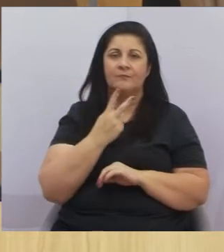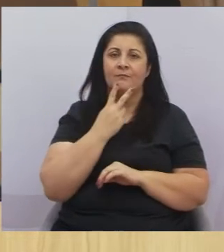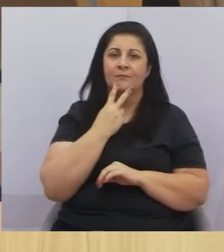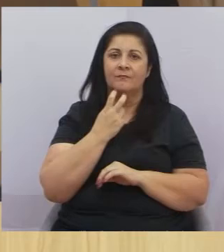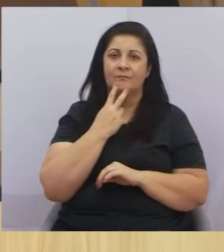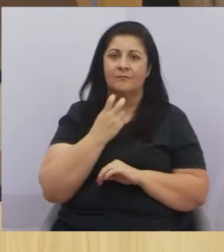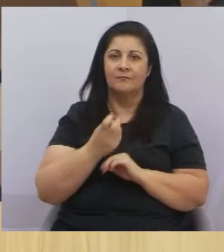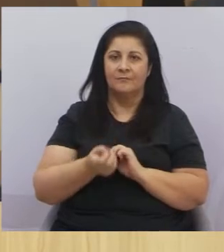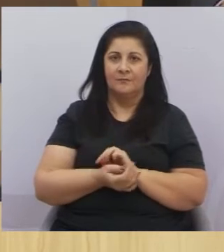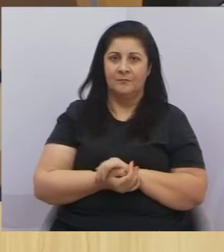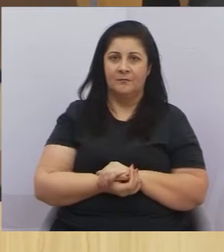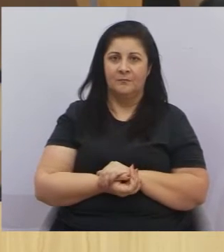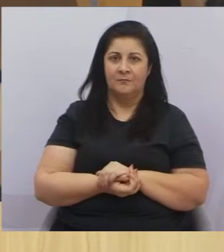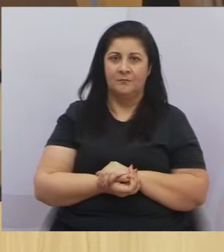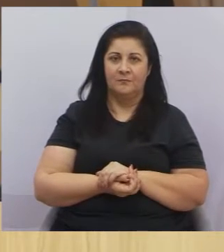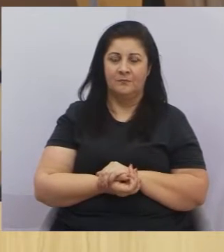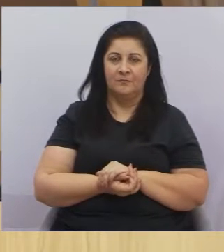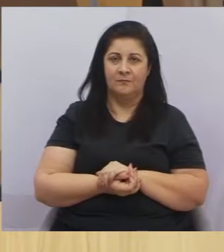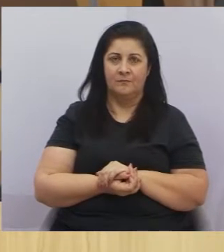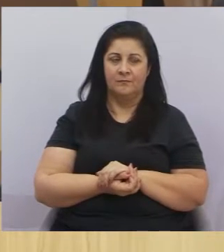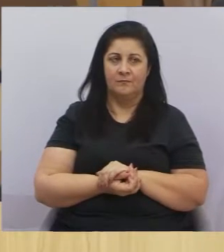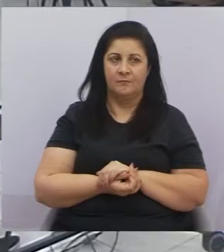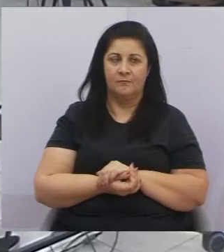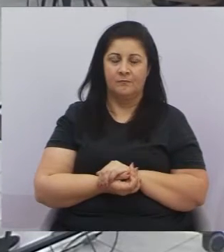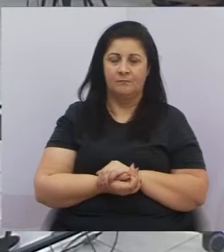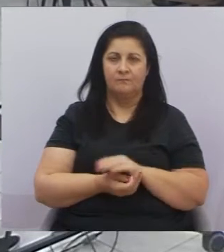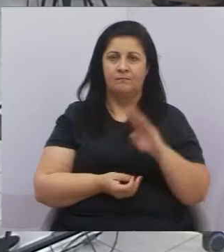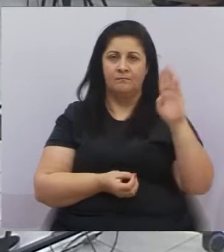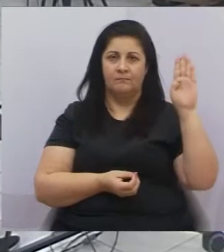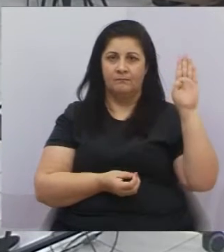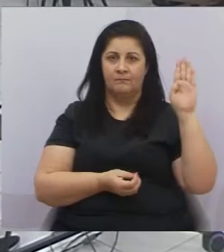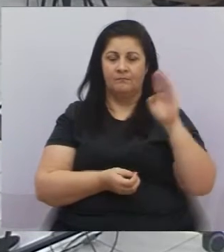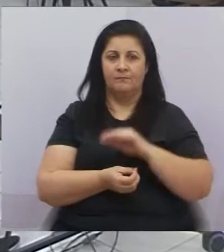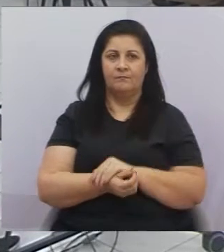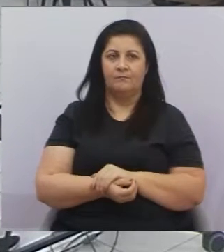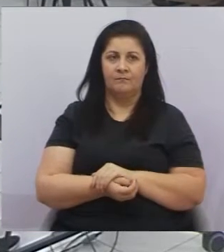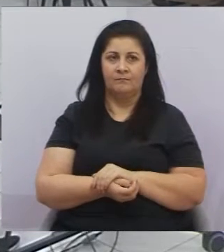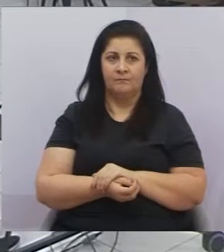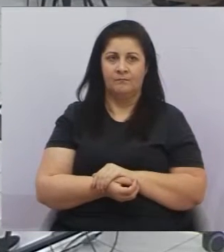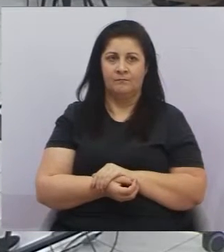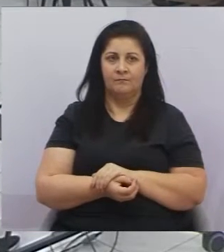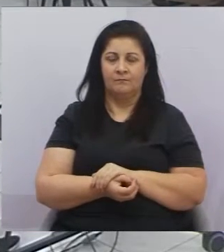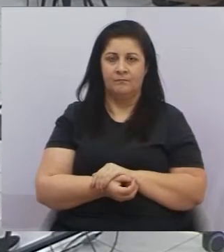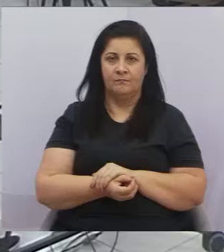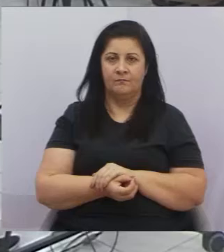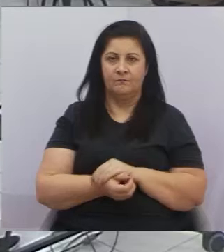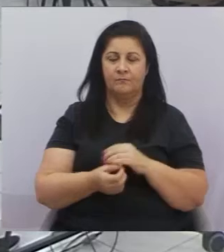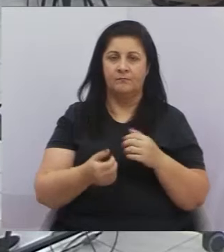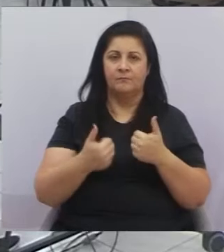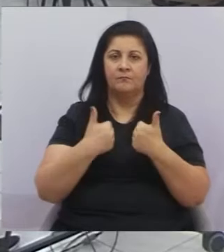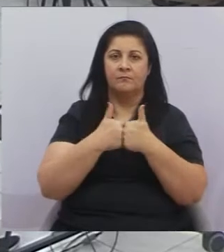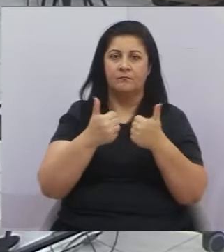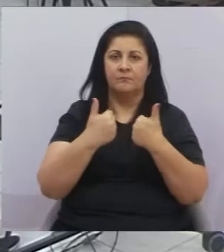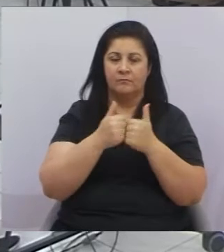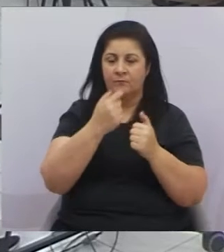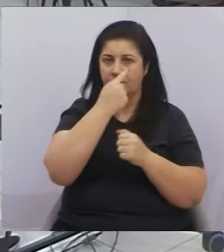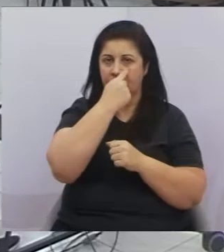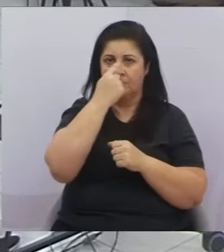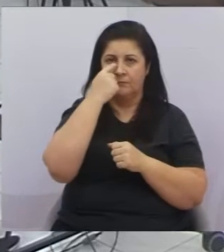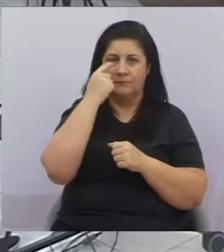Meia Lua, foi pedido votação, senhor presidente. Presidente, esse ônibus aqui, o que sai do Parque Meia Lua, São José dos